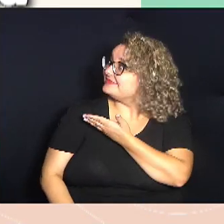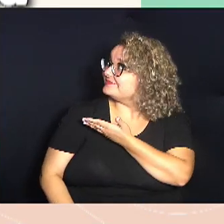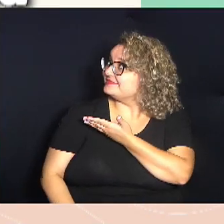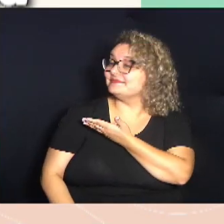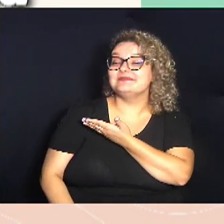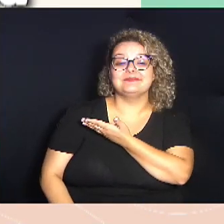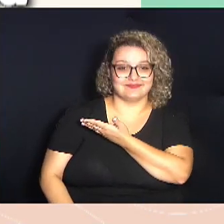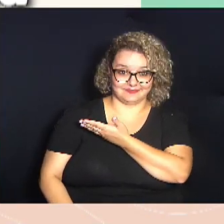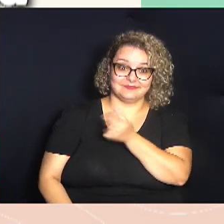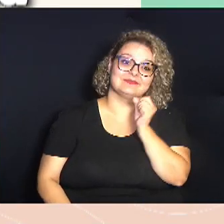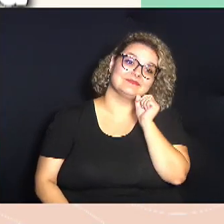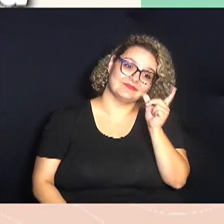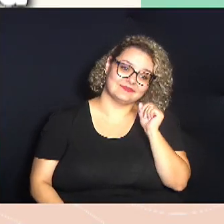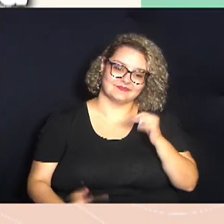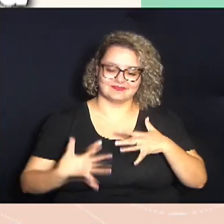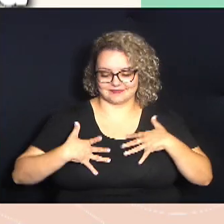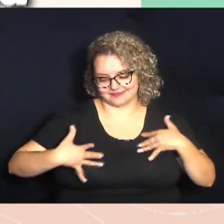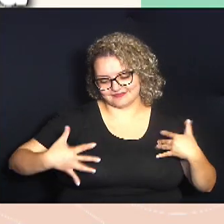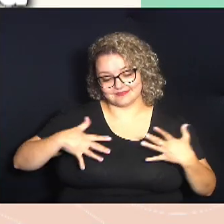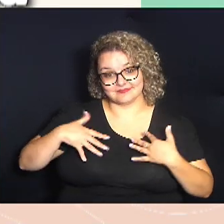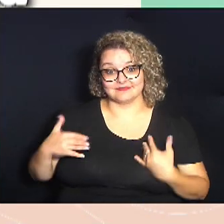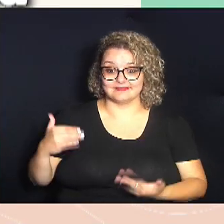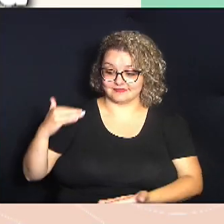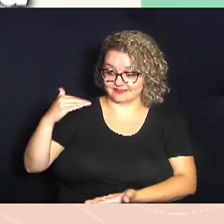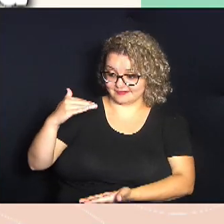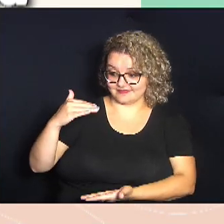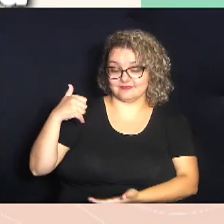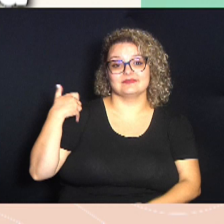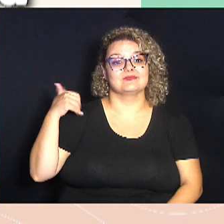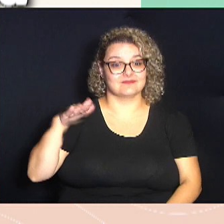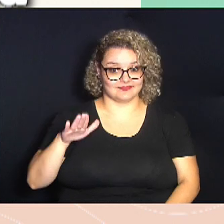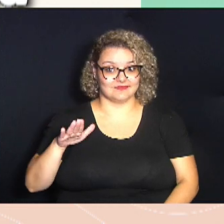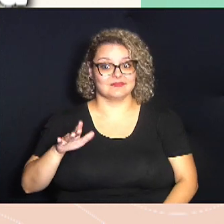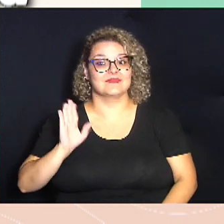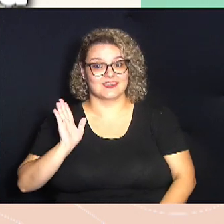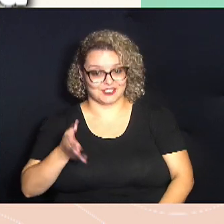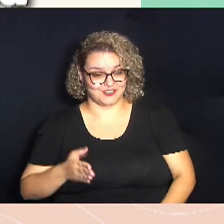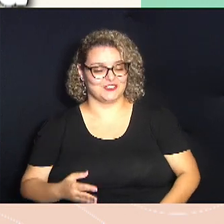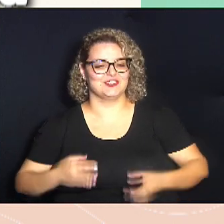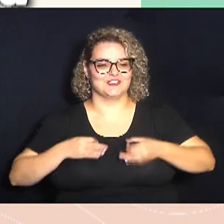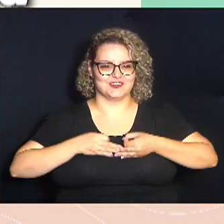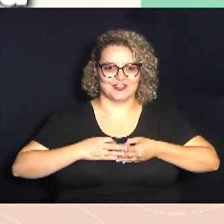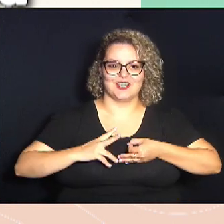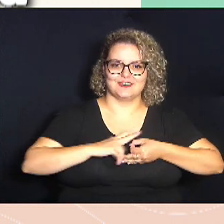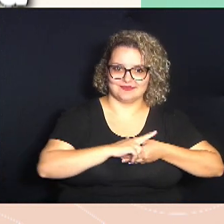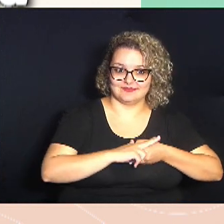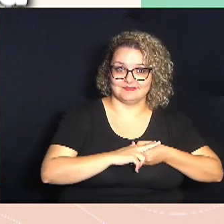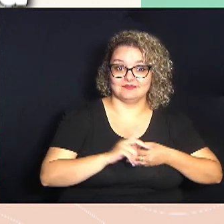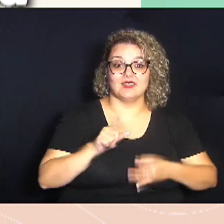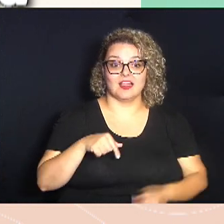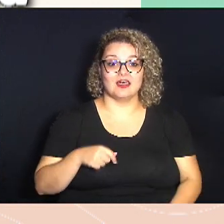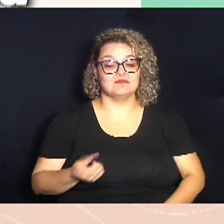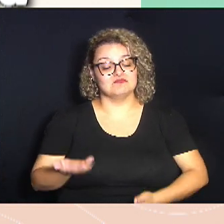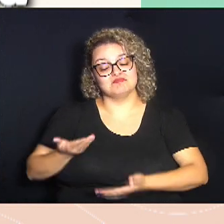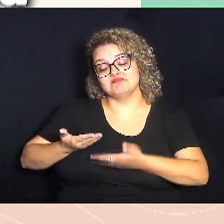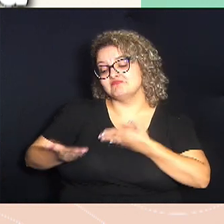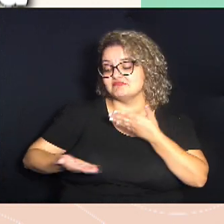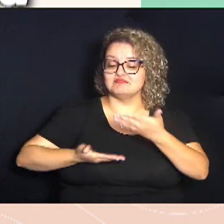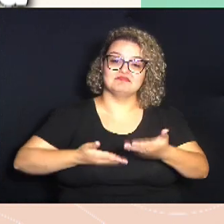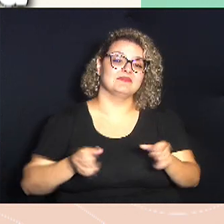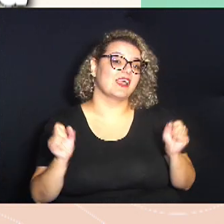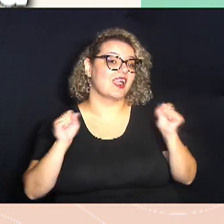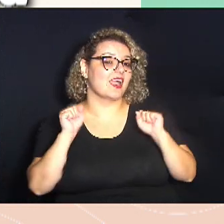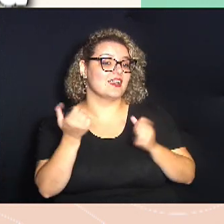uma gatinha tigrada de porte médio, adulta e castrada. Penélope é uma gata muito sociável que gosta